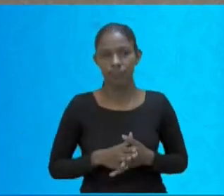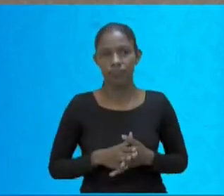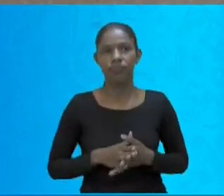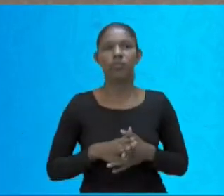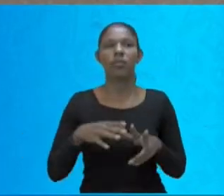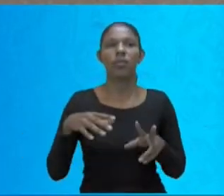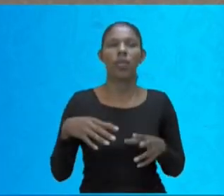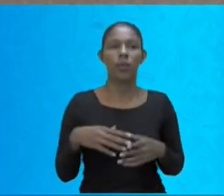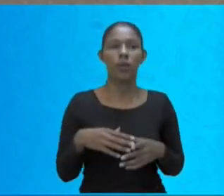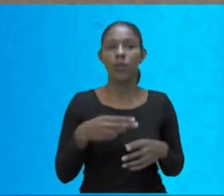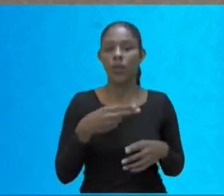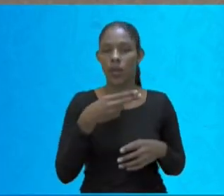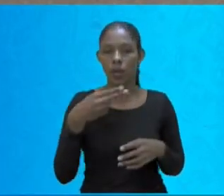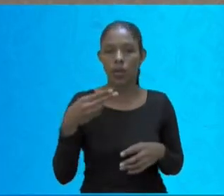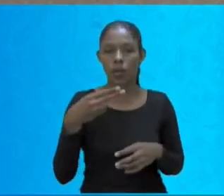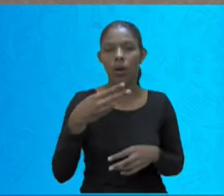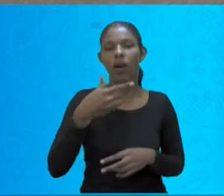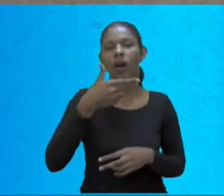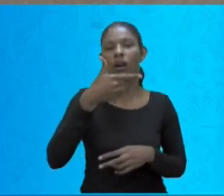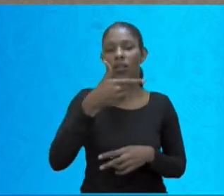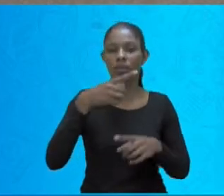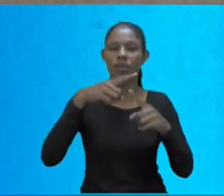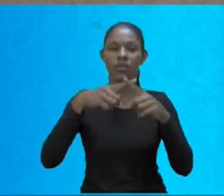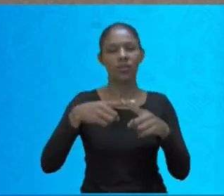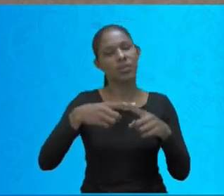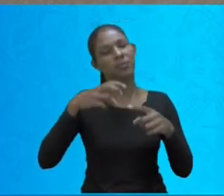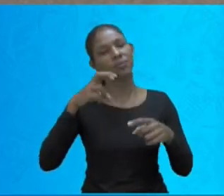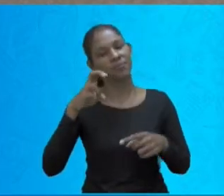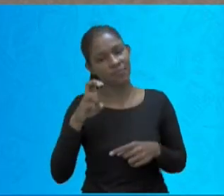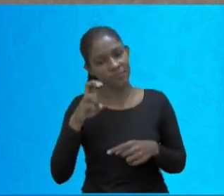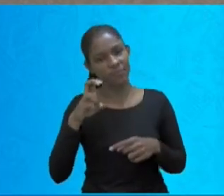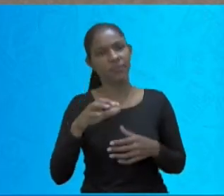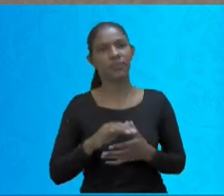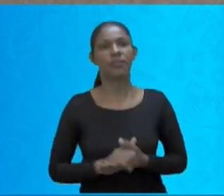ao cubo vai ser igual a 2 vezes 5.